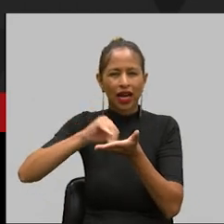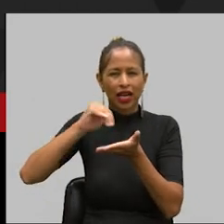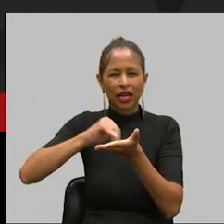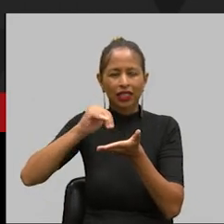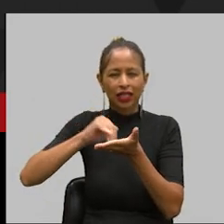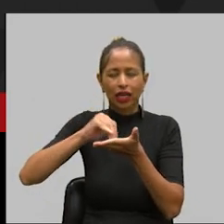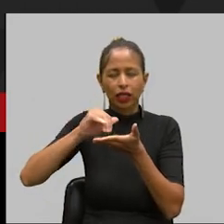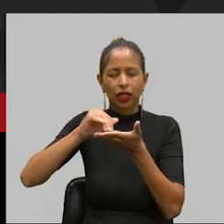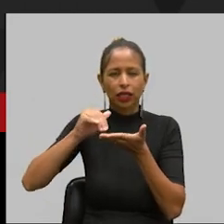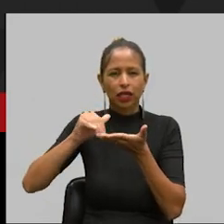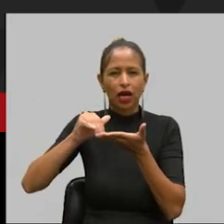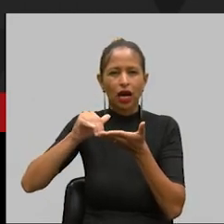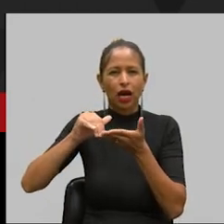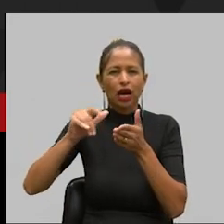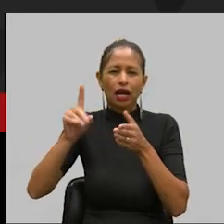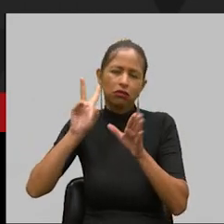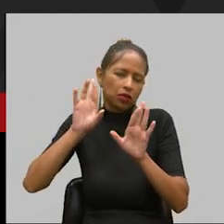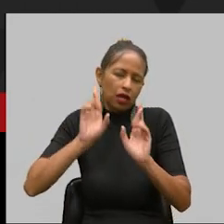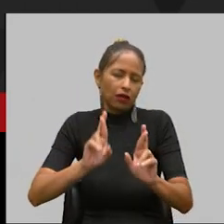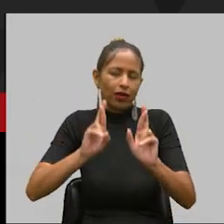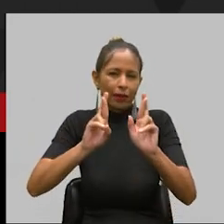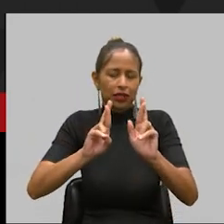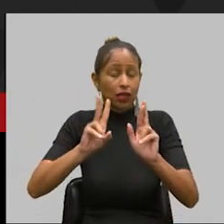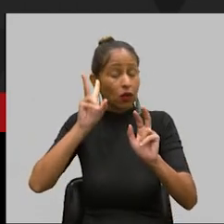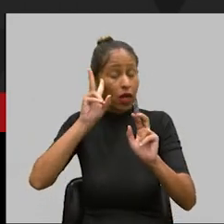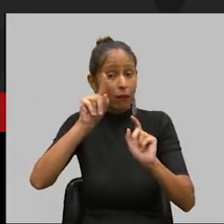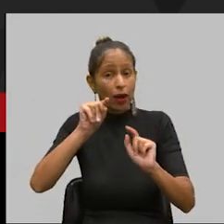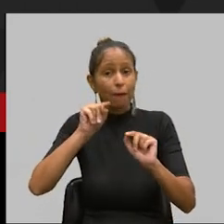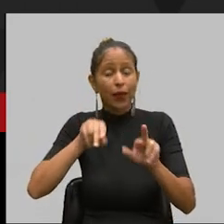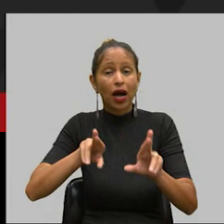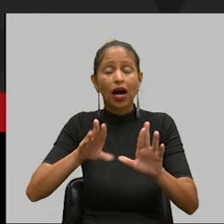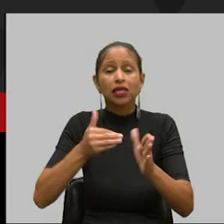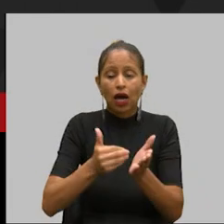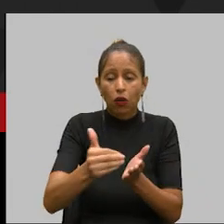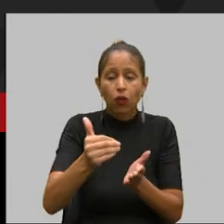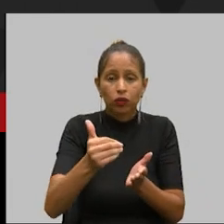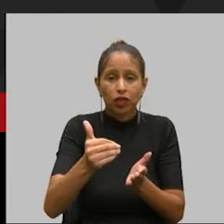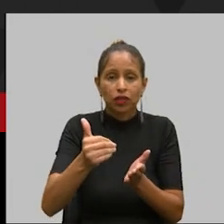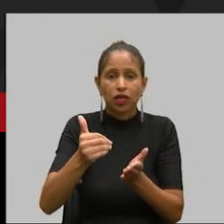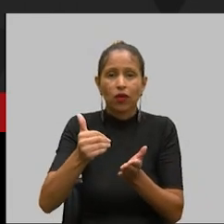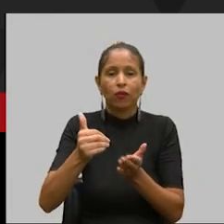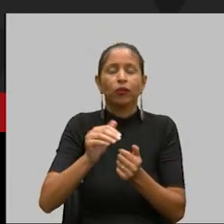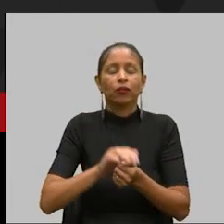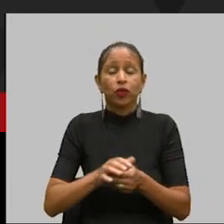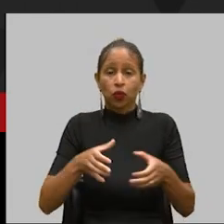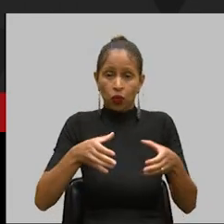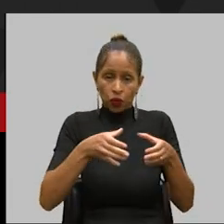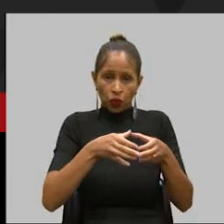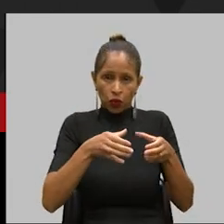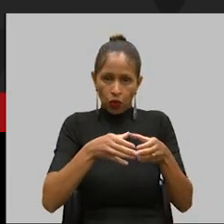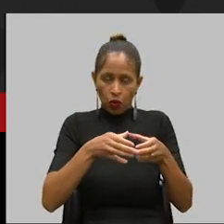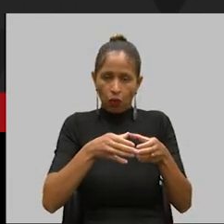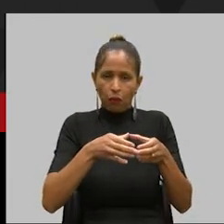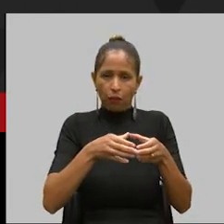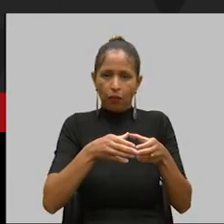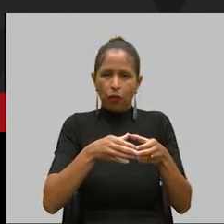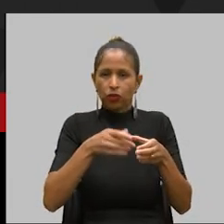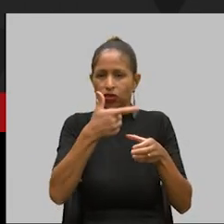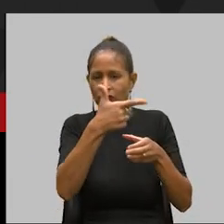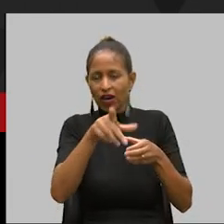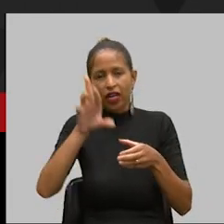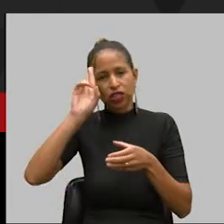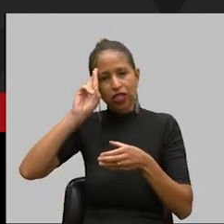Educação estava representada Mas recentemente a secadi né por meio da dipi A